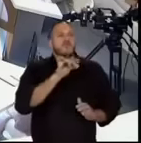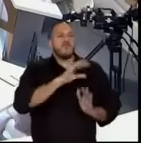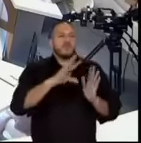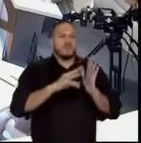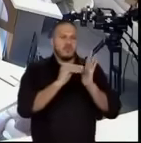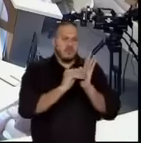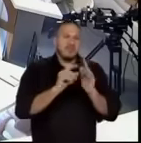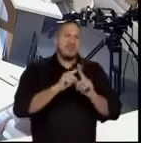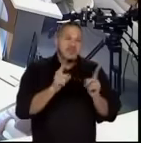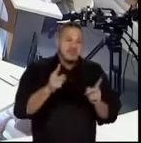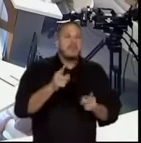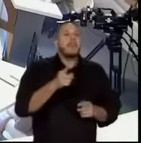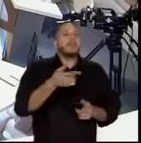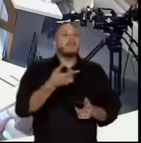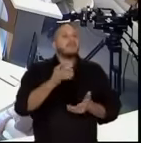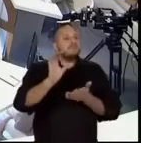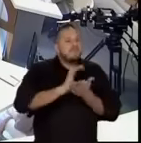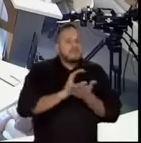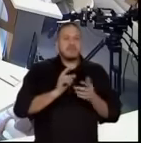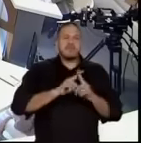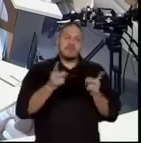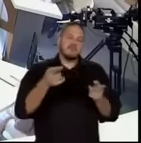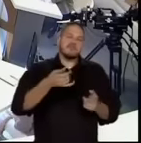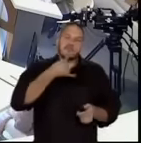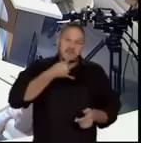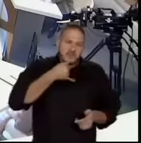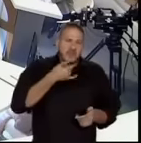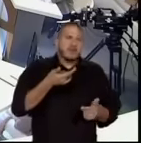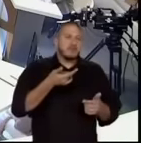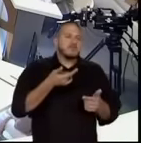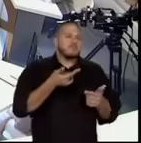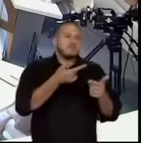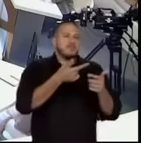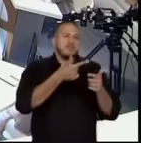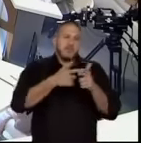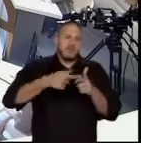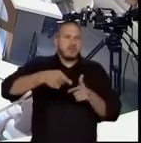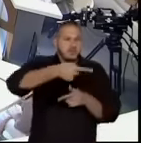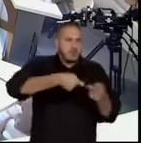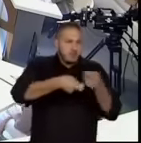Infelizmente, quer seja por uma questão interna nossa, ou por uma questão de negociação,